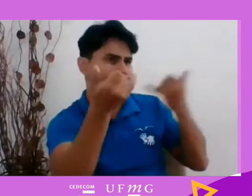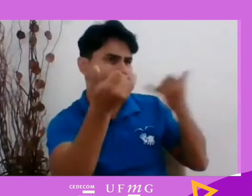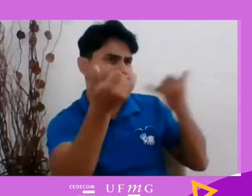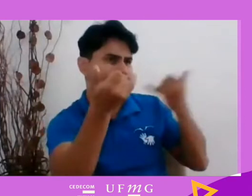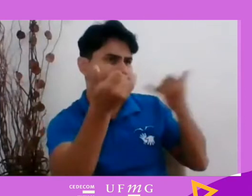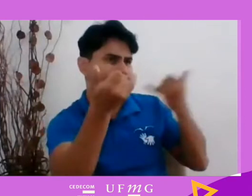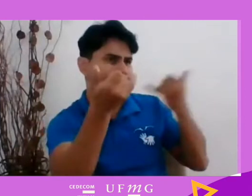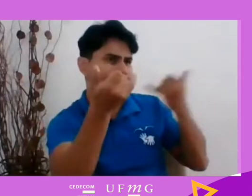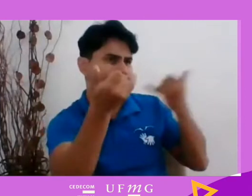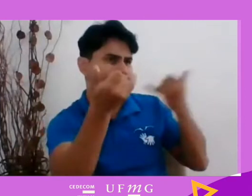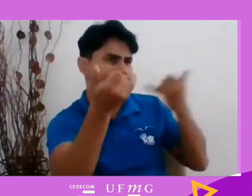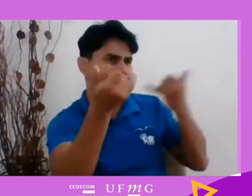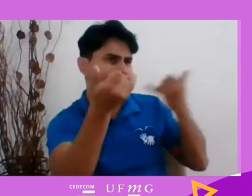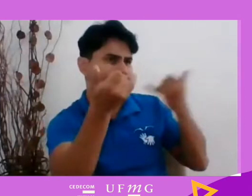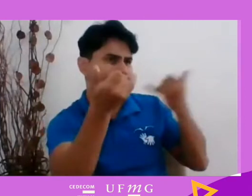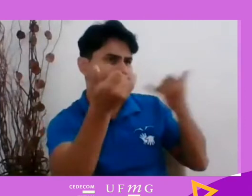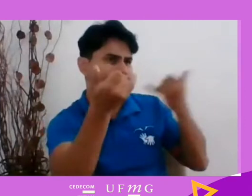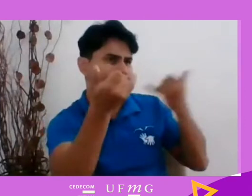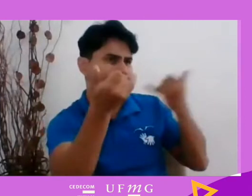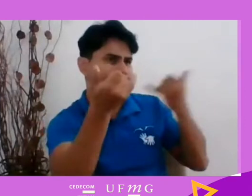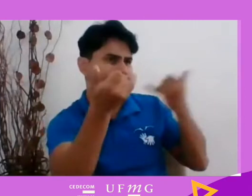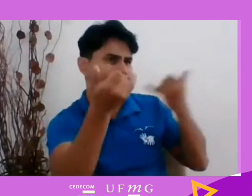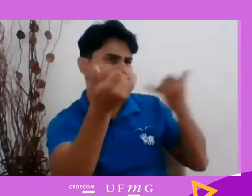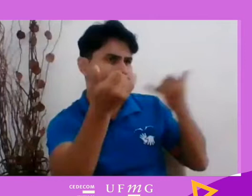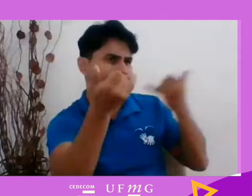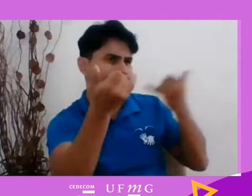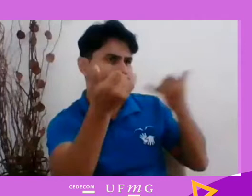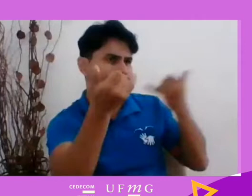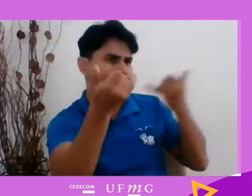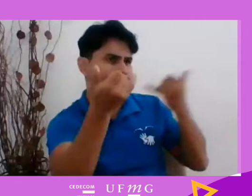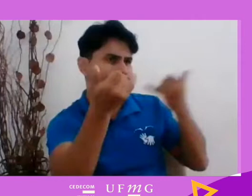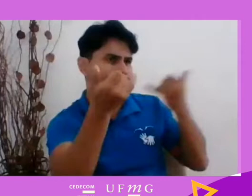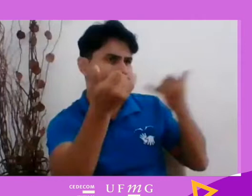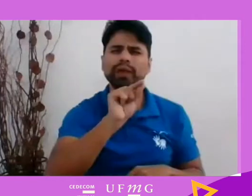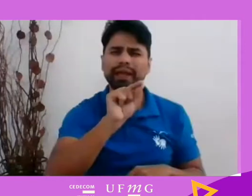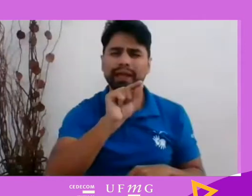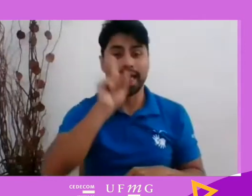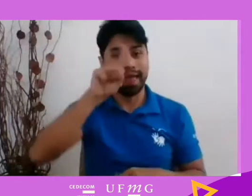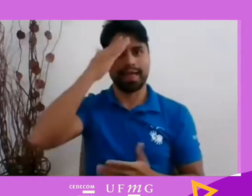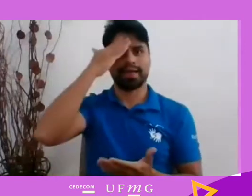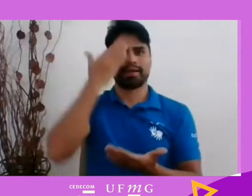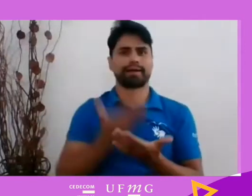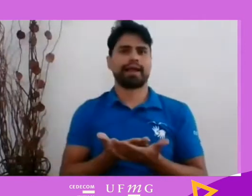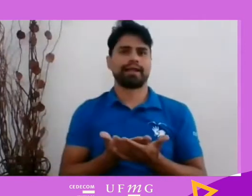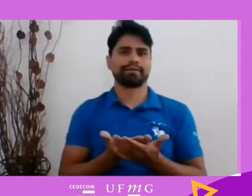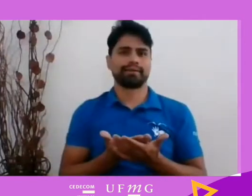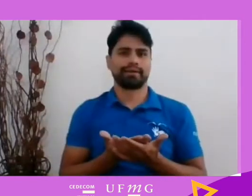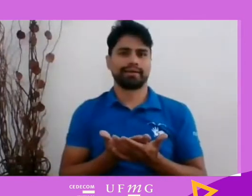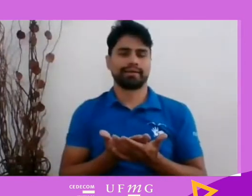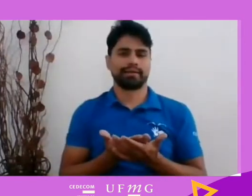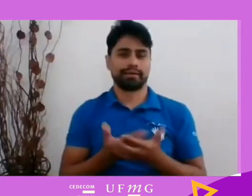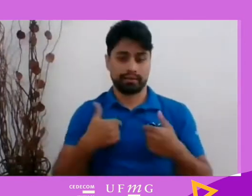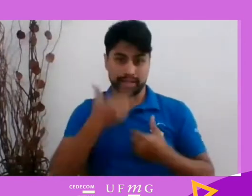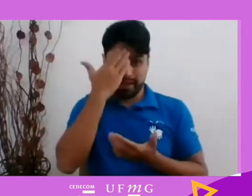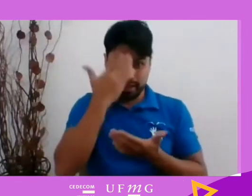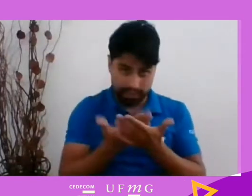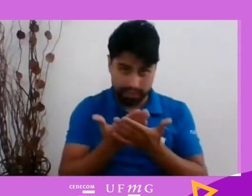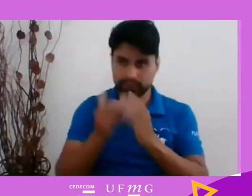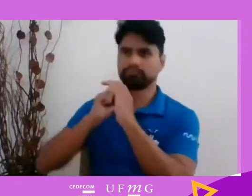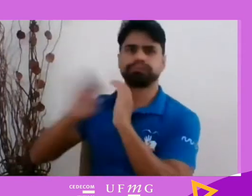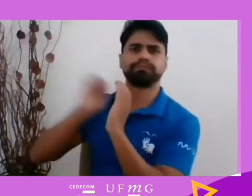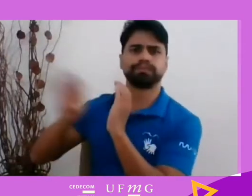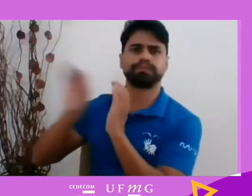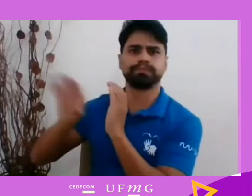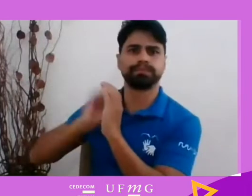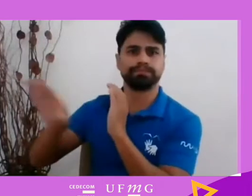né? Não é exatamente se aquilo é verdadeiro ou não, porque as pesquisas indicam que muita gente compartilha informação sem